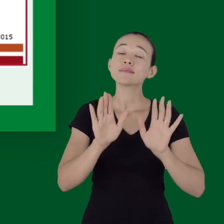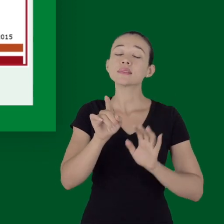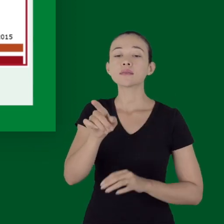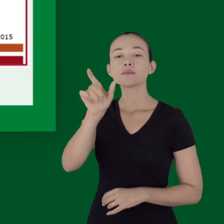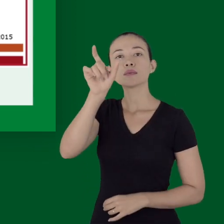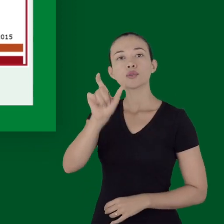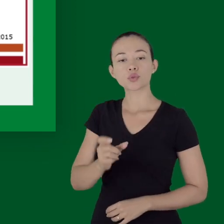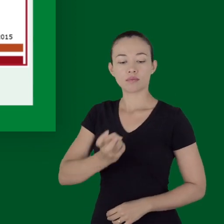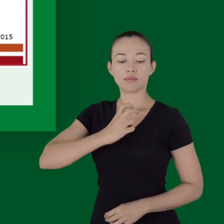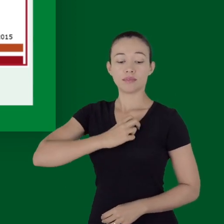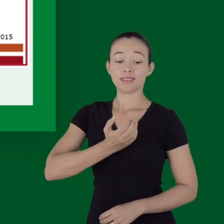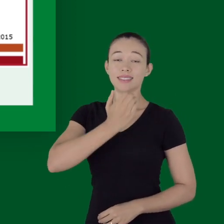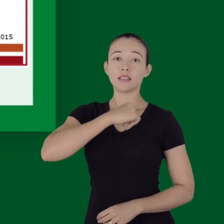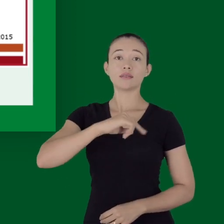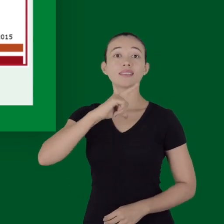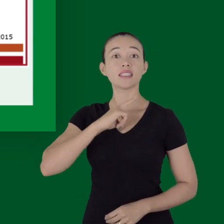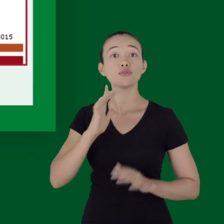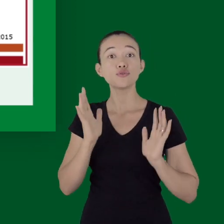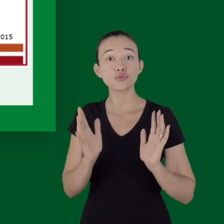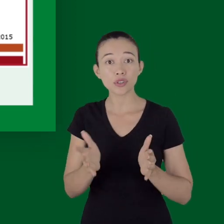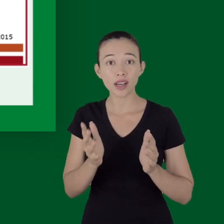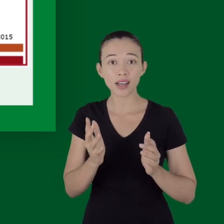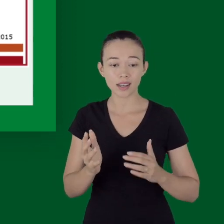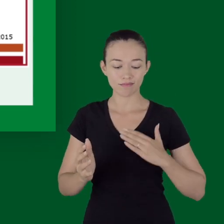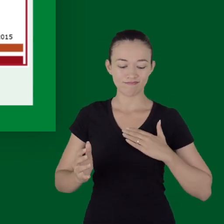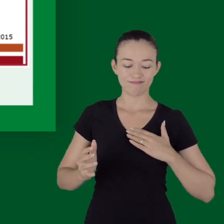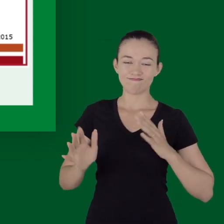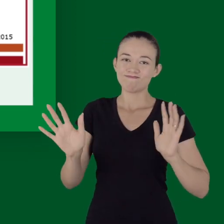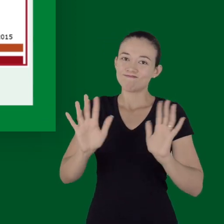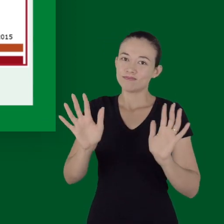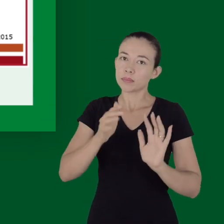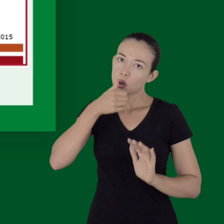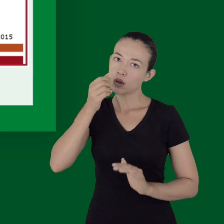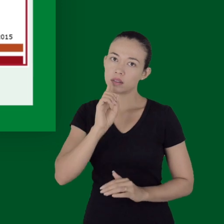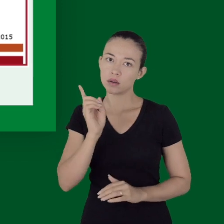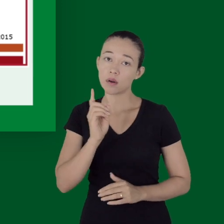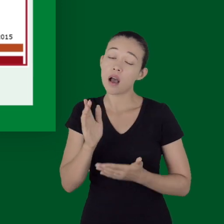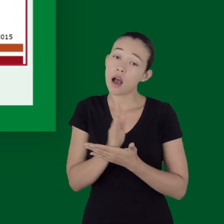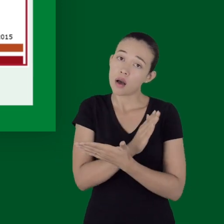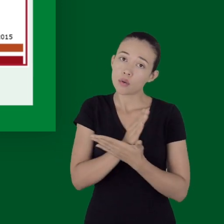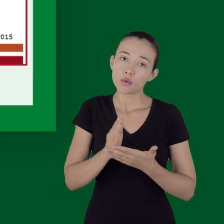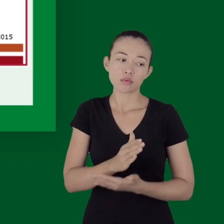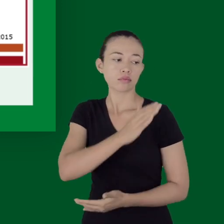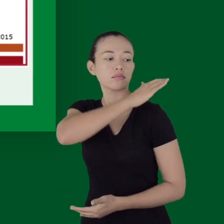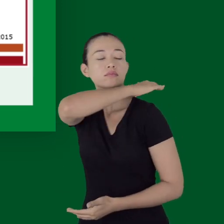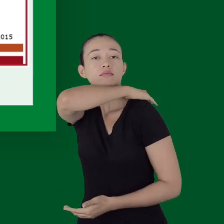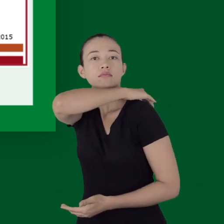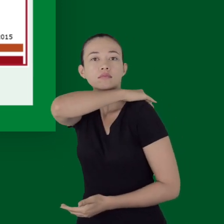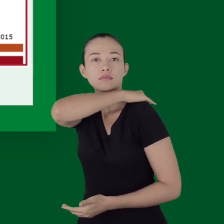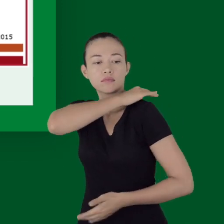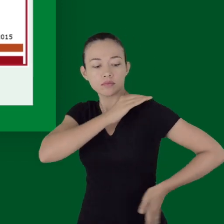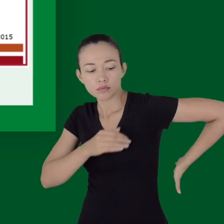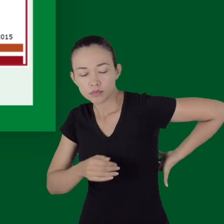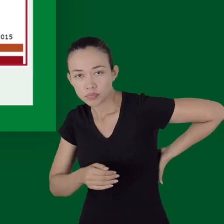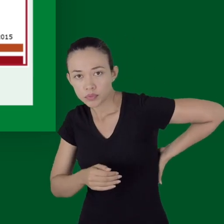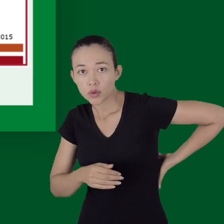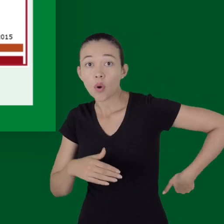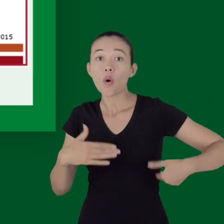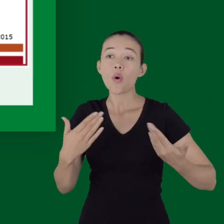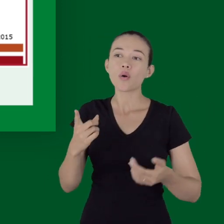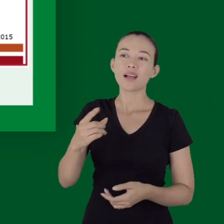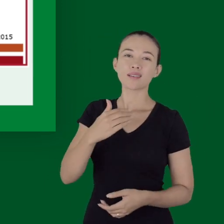até quando o paciente tem alguma lesão naquele local, né? A gente coloca do lado esquerdo, uma anterior e outra posterior,